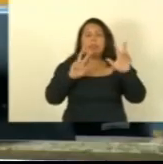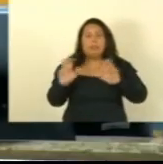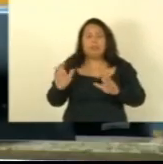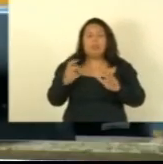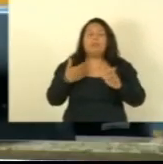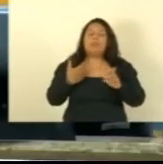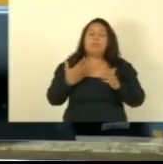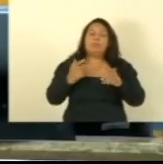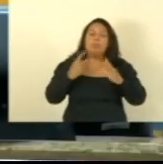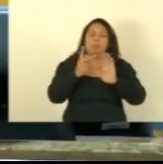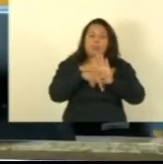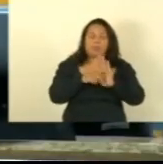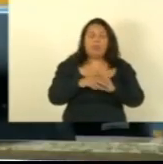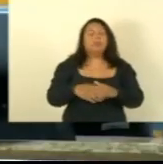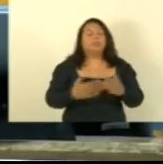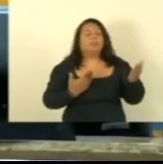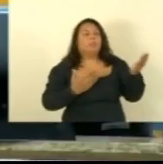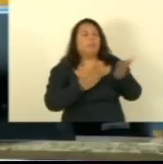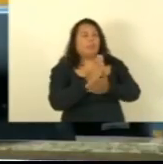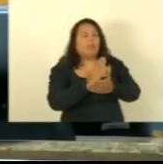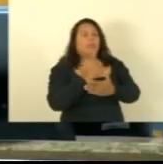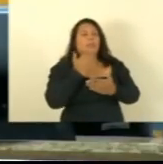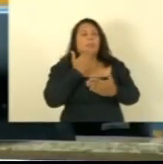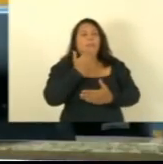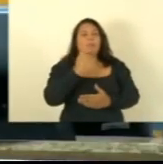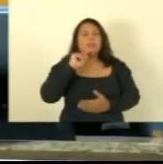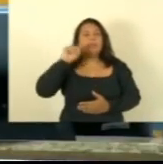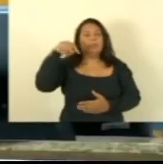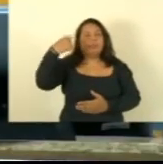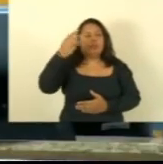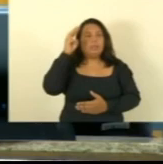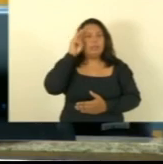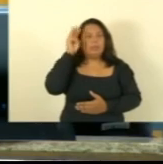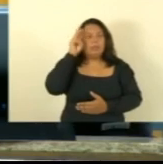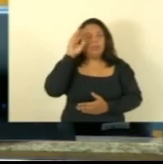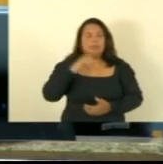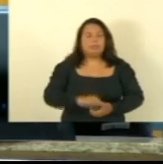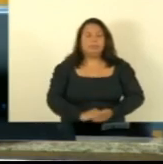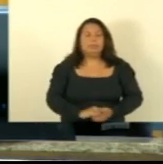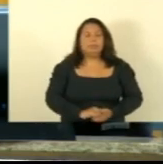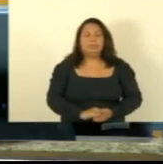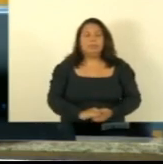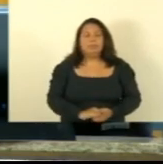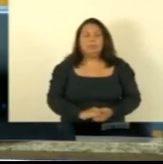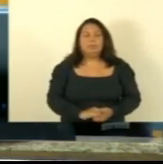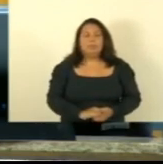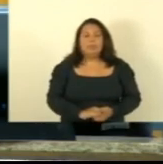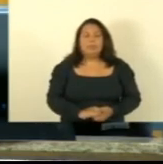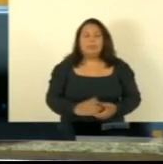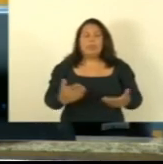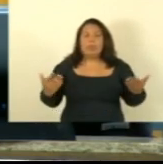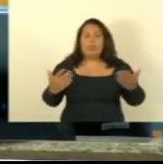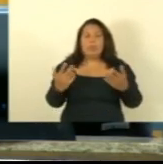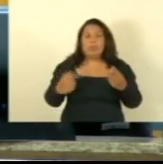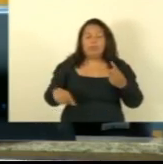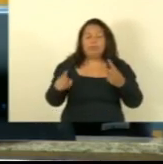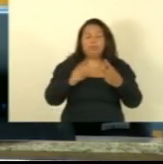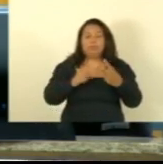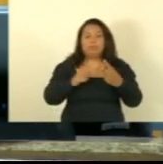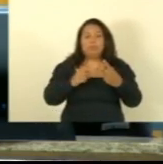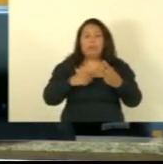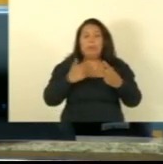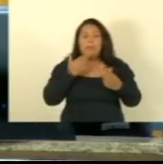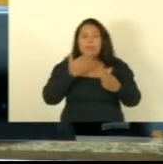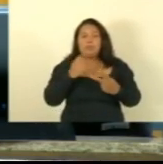Deferida a baixada de pauta com retorno para a próxima terça-feira. Item 2 da pauta, discussão única em regime